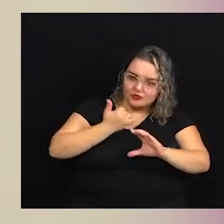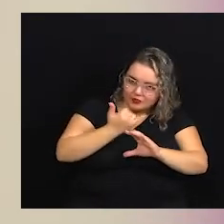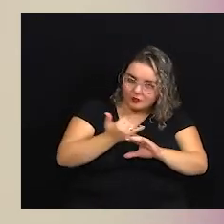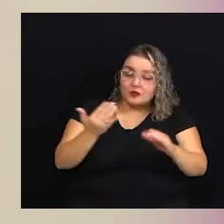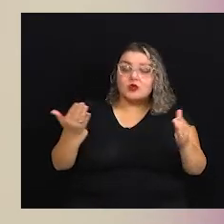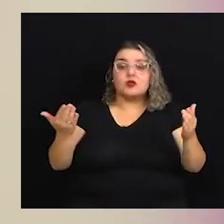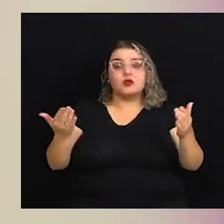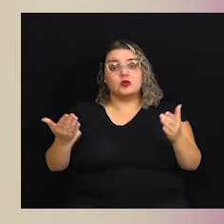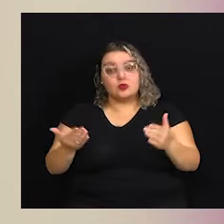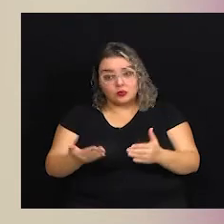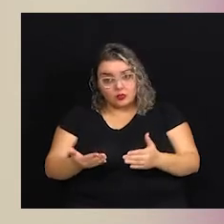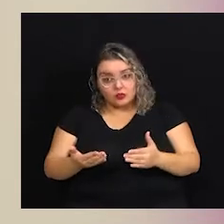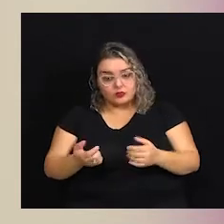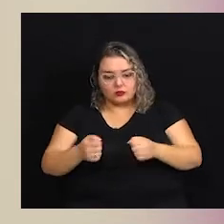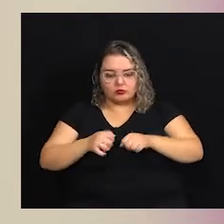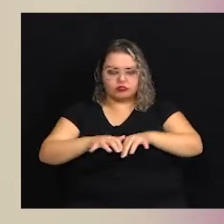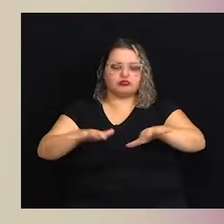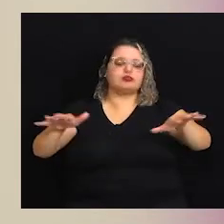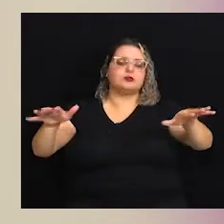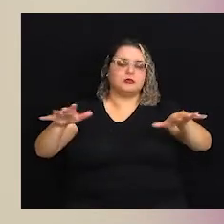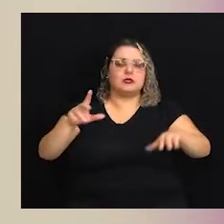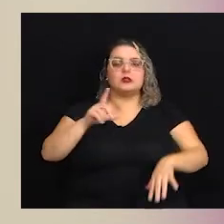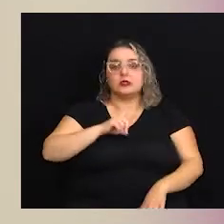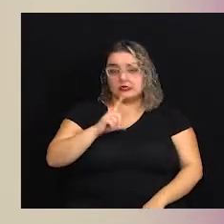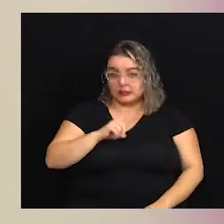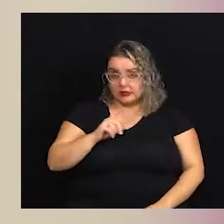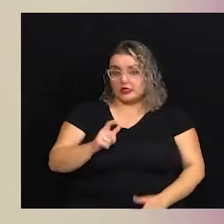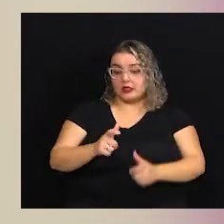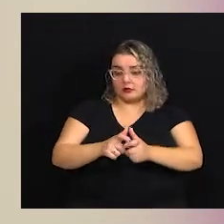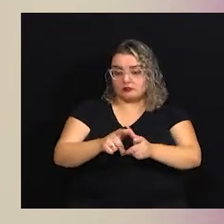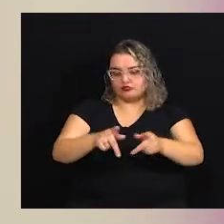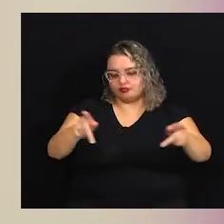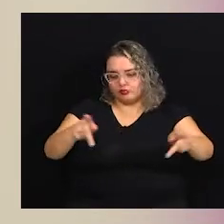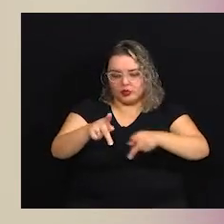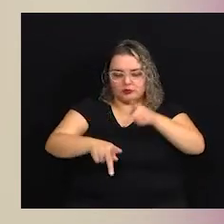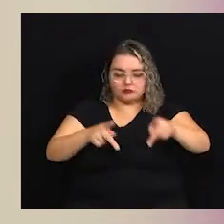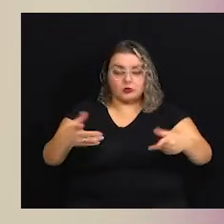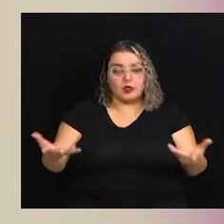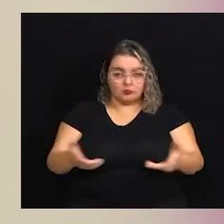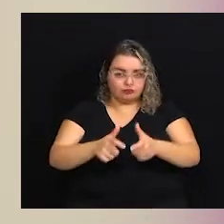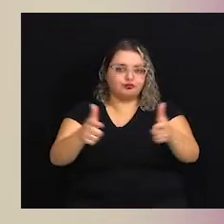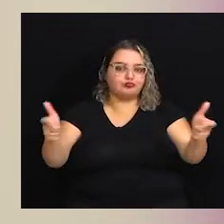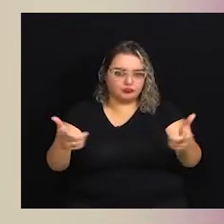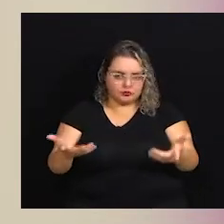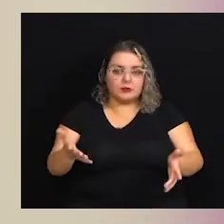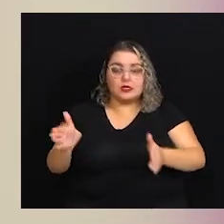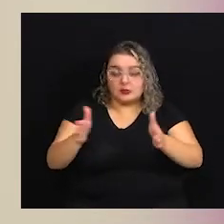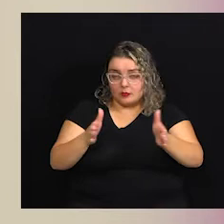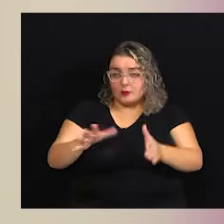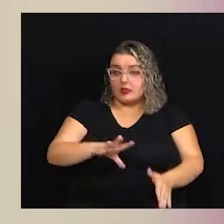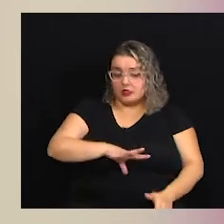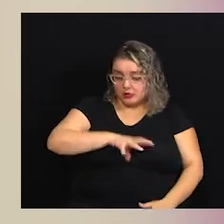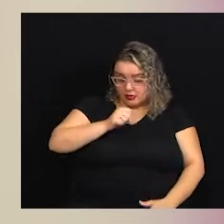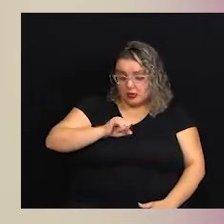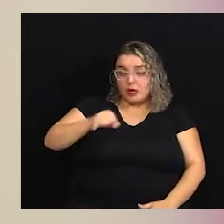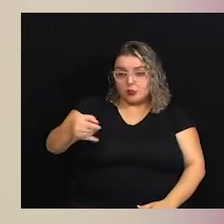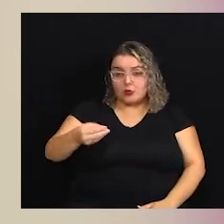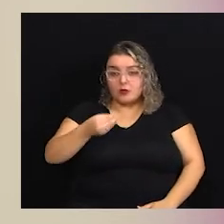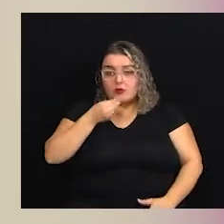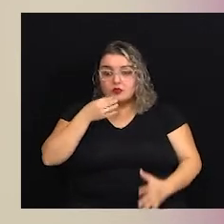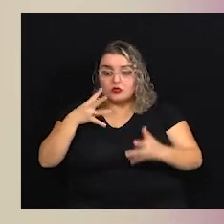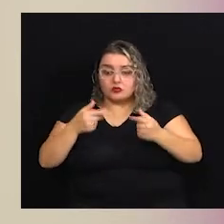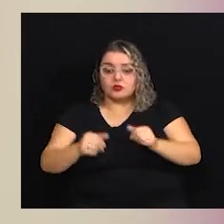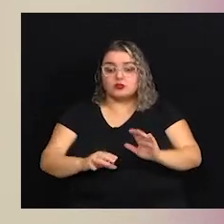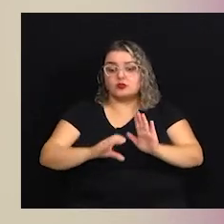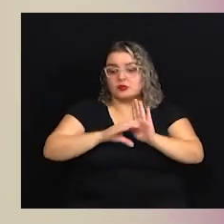YouTube, e hoje, assim, isso cresceu muito. Nós temos um grande público aí de mulheres que estão nessa fase que aproveitam